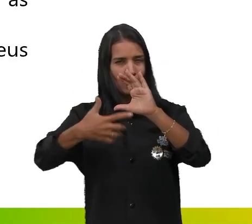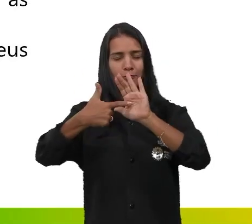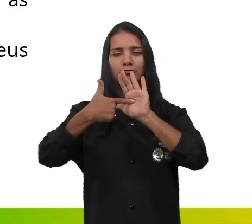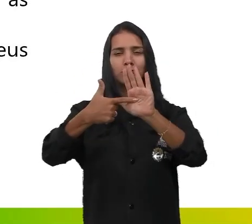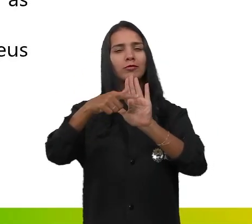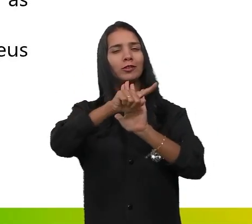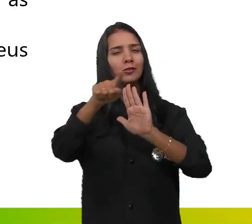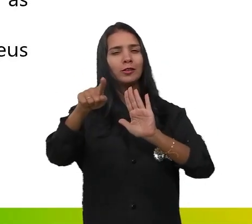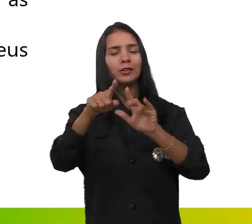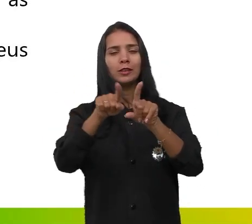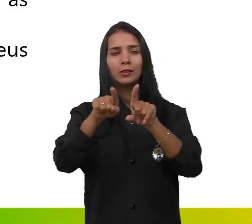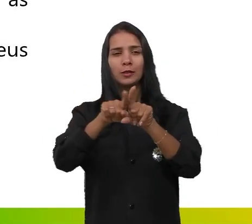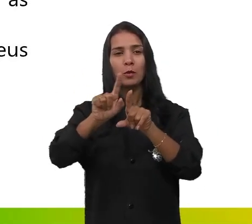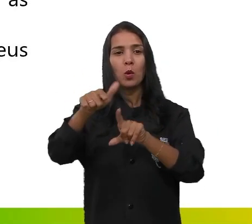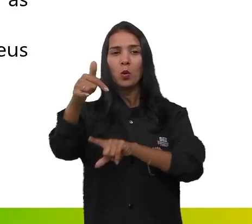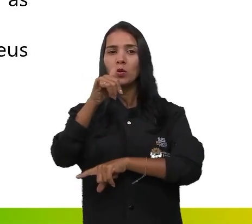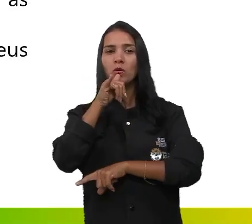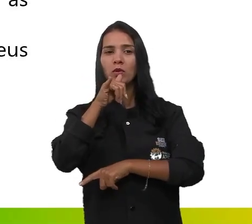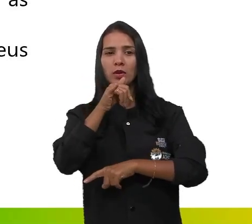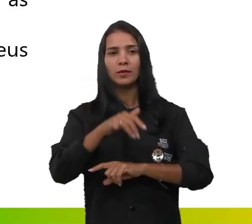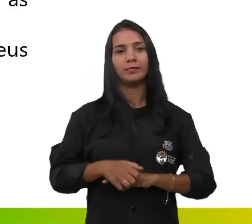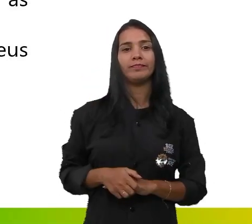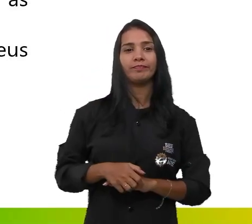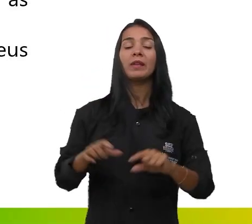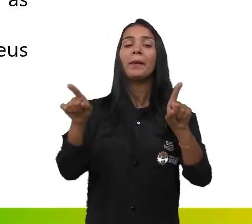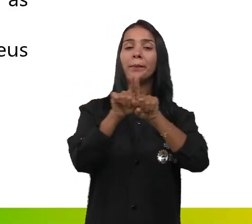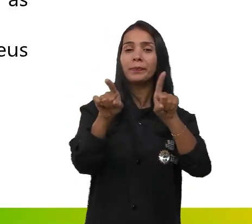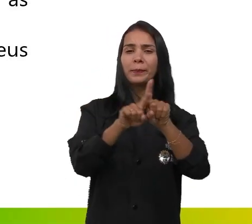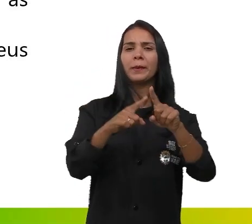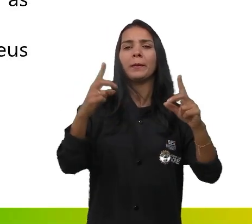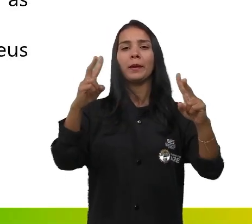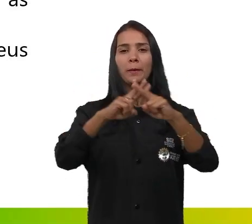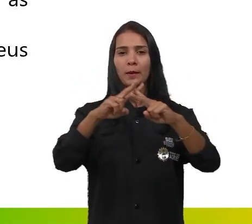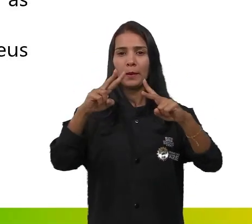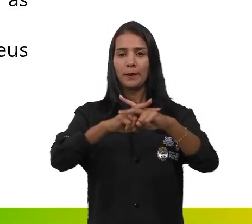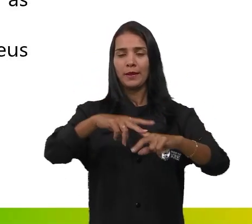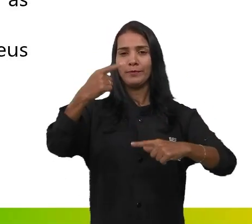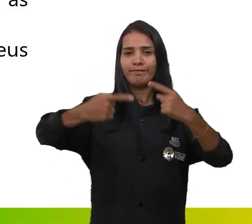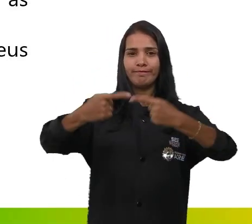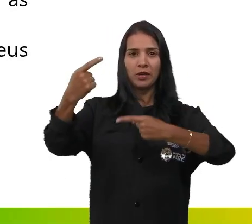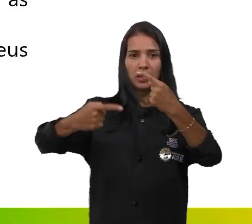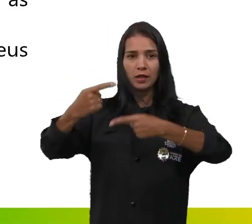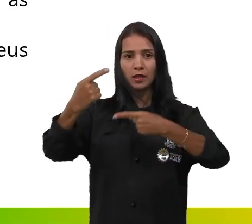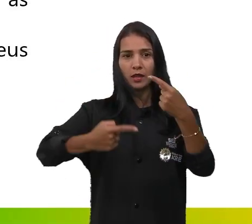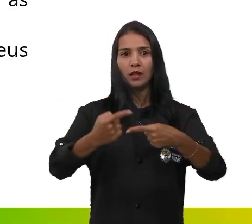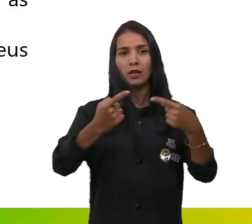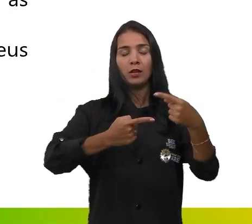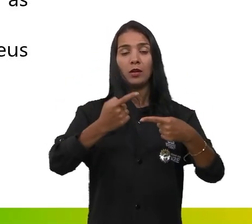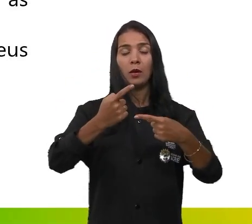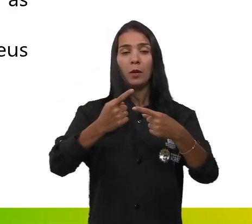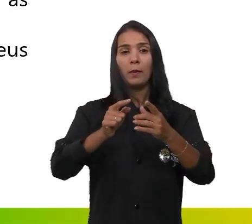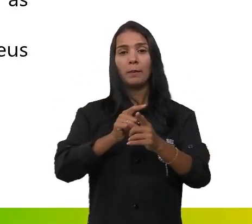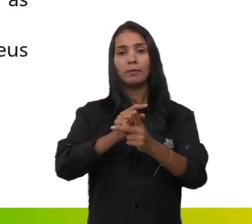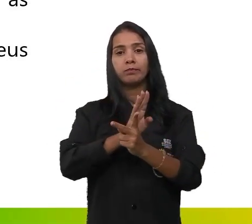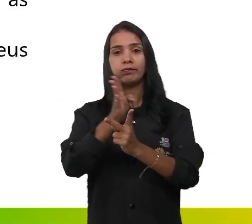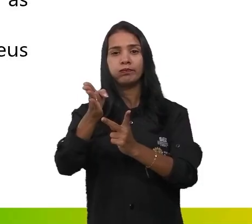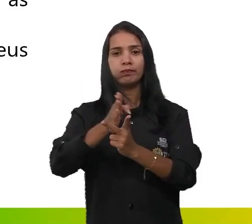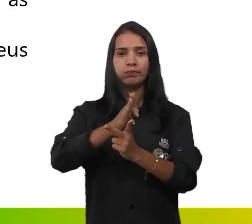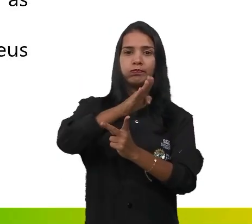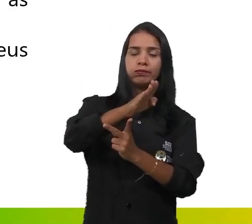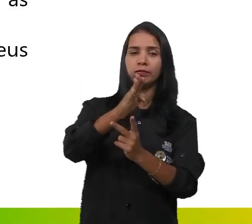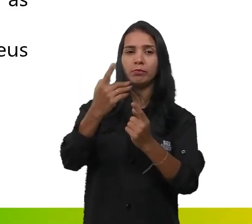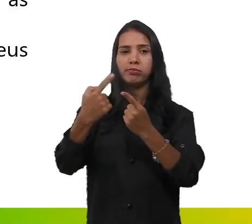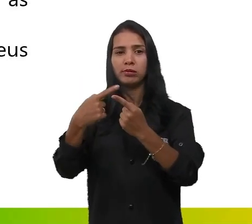temos também conflitos indiretos, sim, eles são chamados de conflitos indiretos, por quê? Porque na